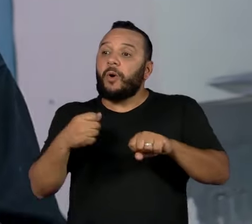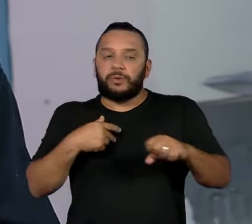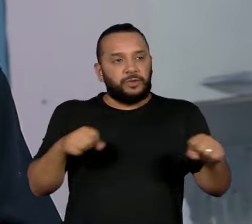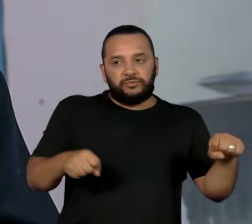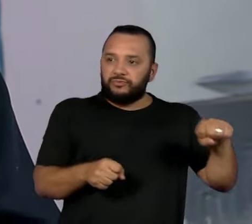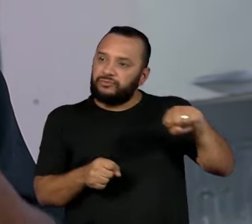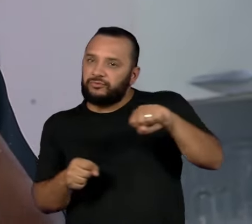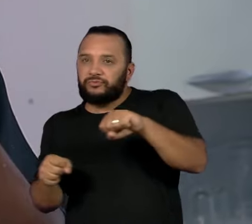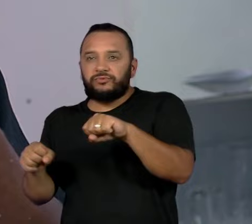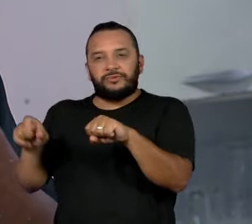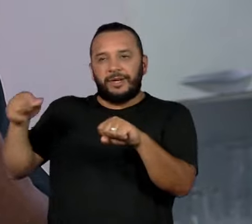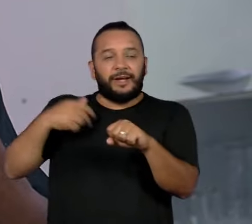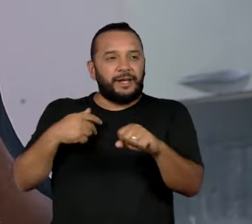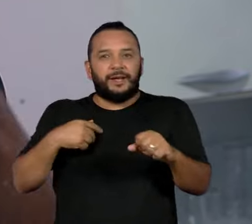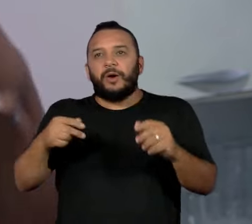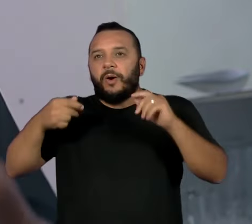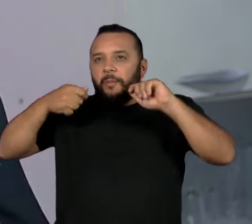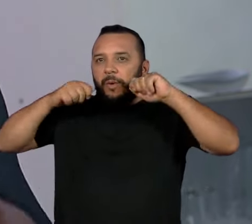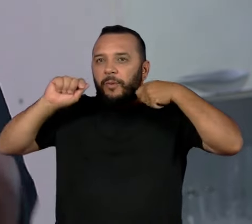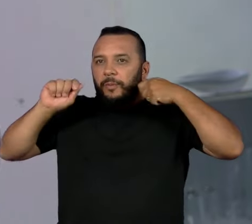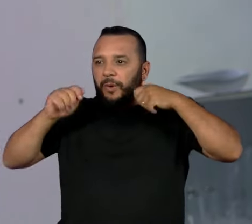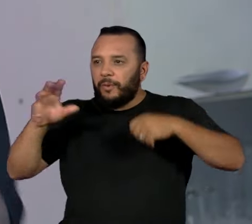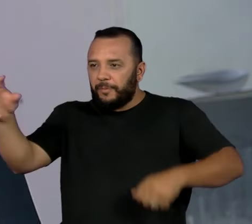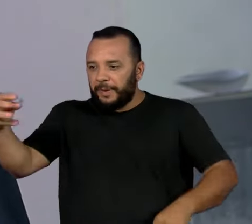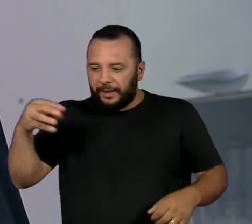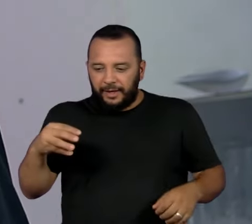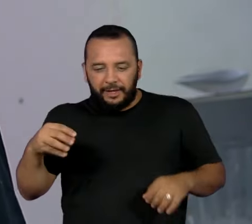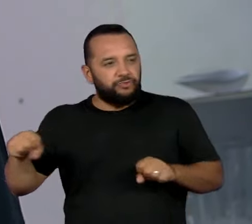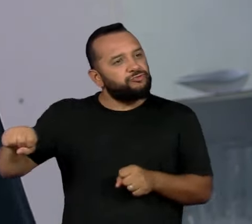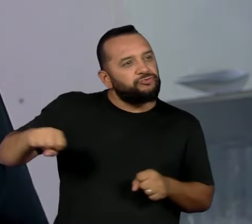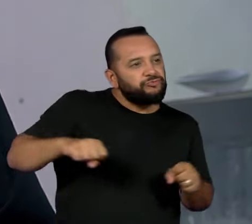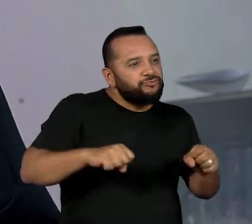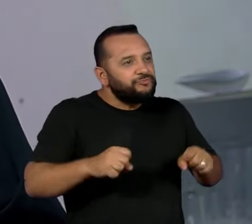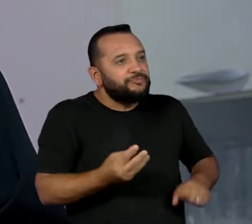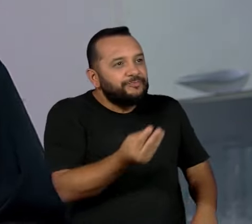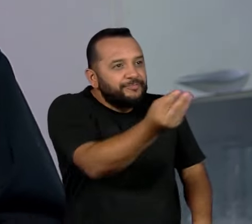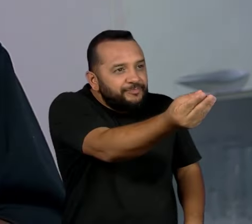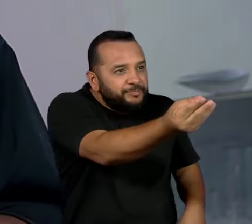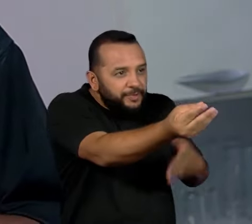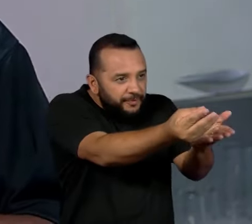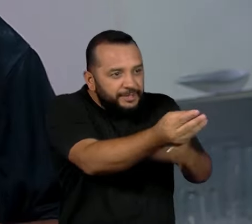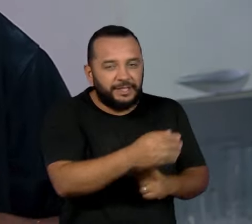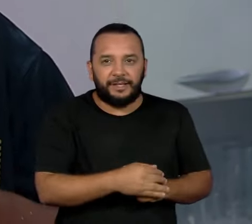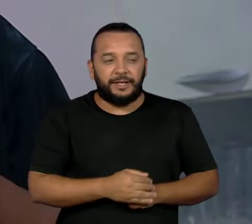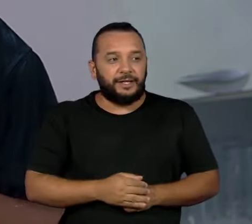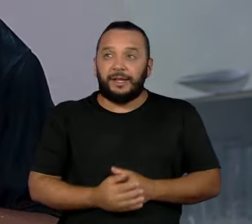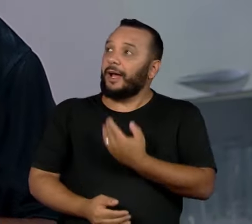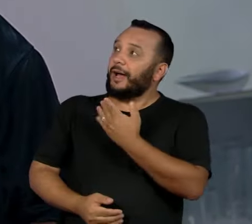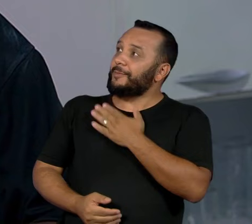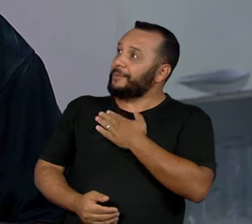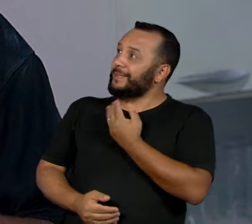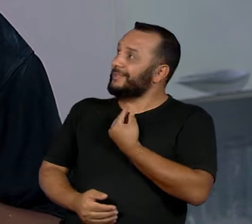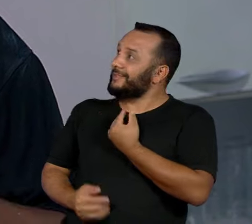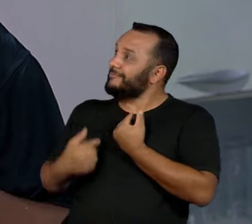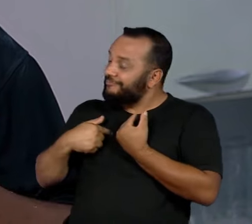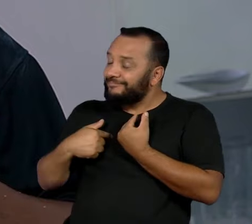som de valsa na caixa de bombom e entreguei pra ela. E por isso, hoje nós estamos casados